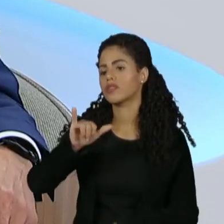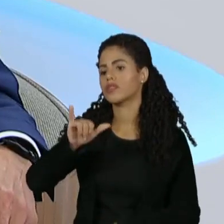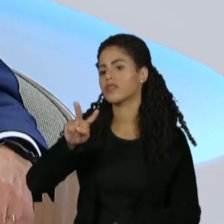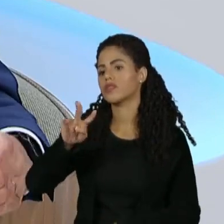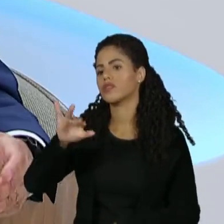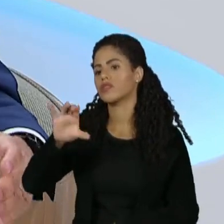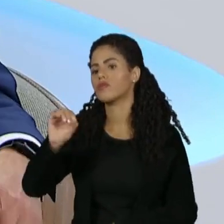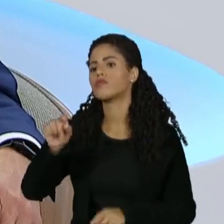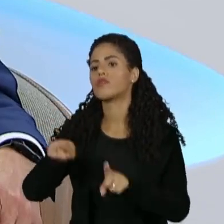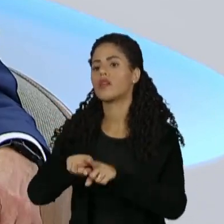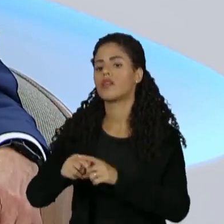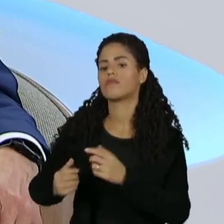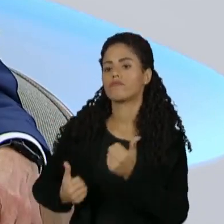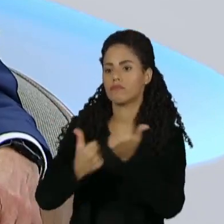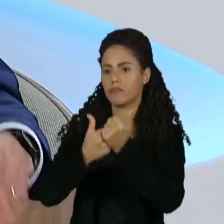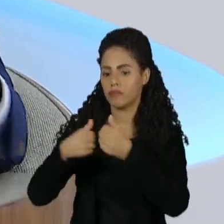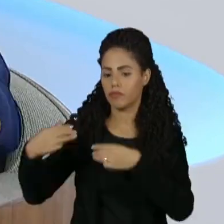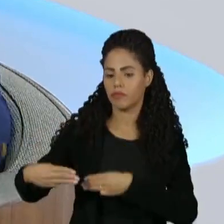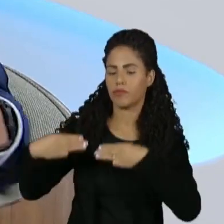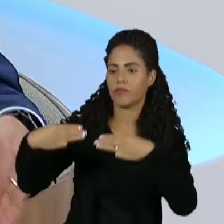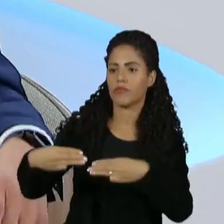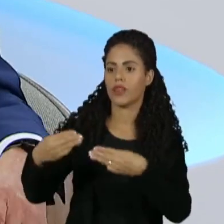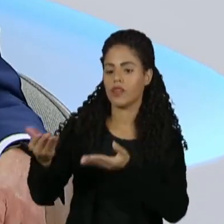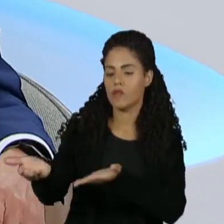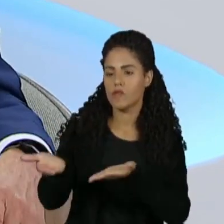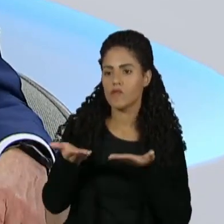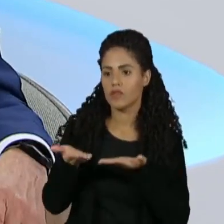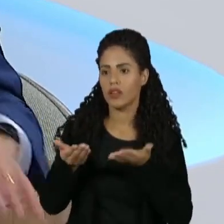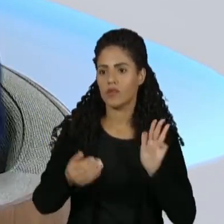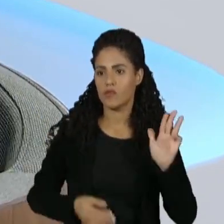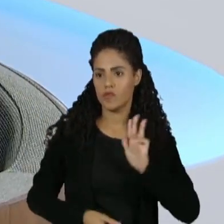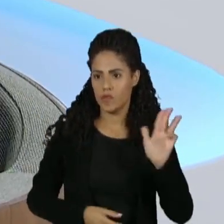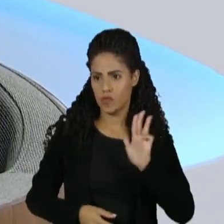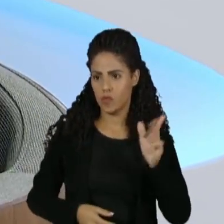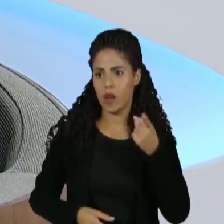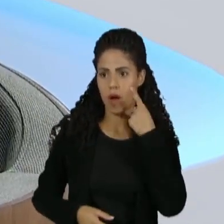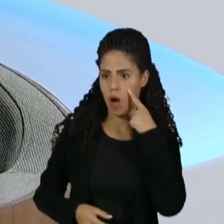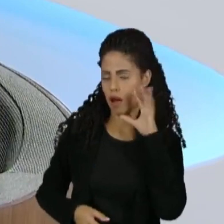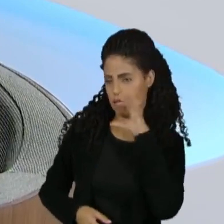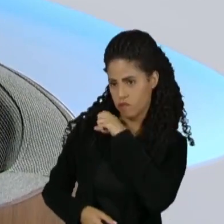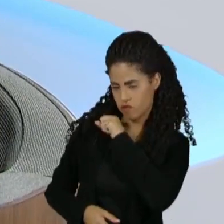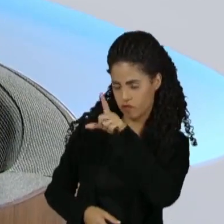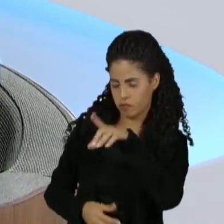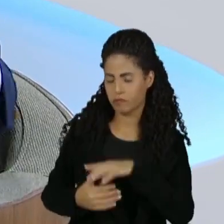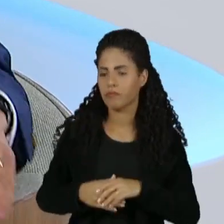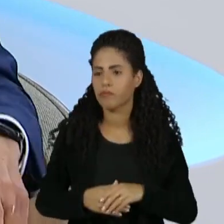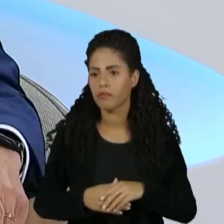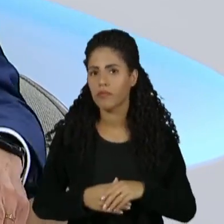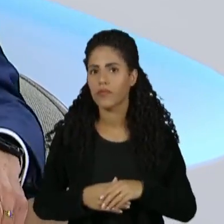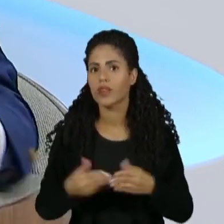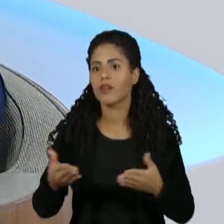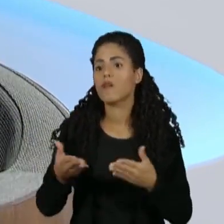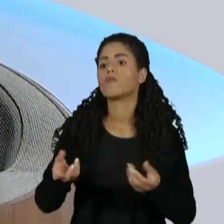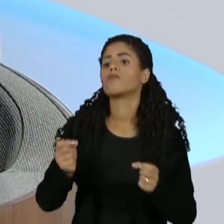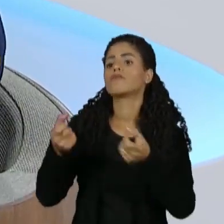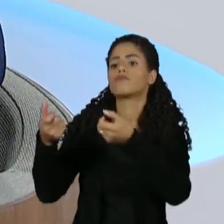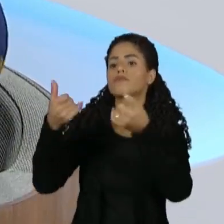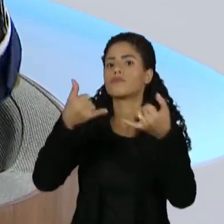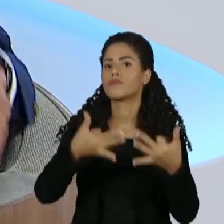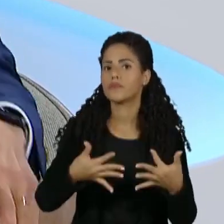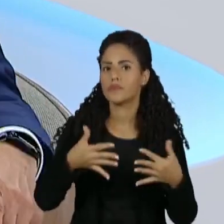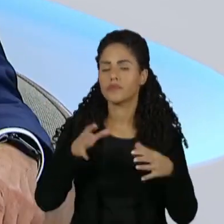Filho assumisse o ministério quando o convidado pelo presidente Lula veja você rapidamente quando passou aqui é minha biografia